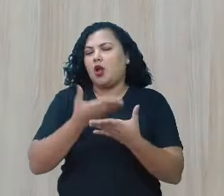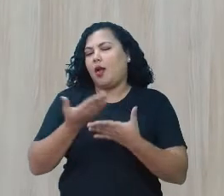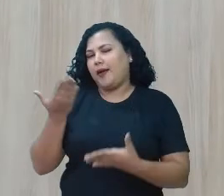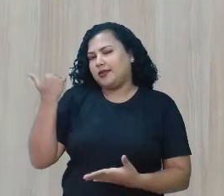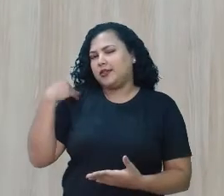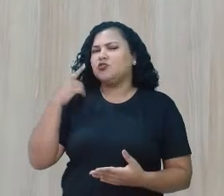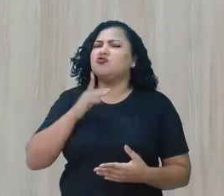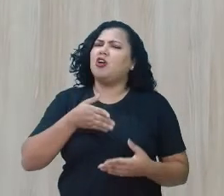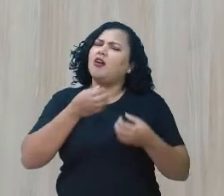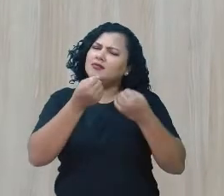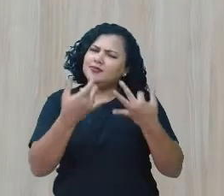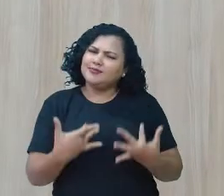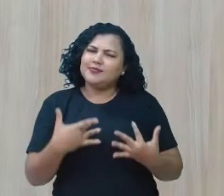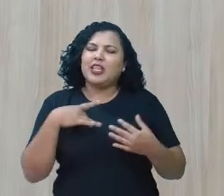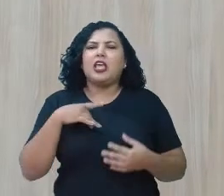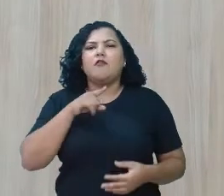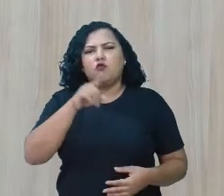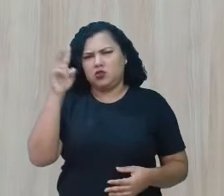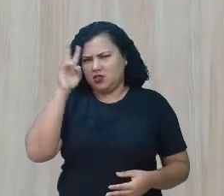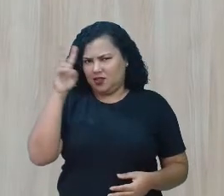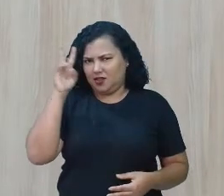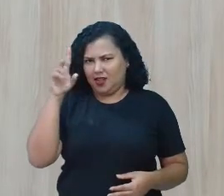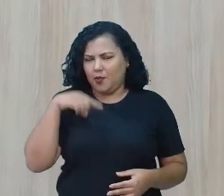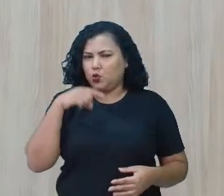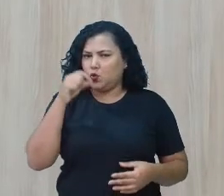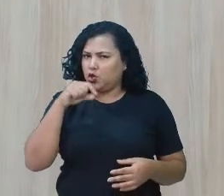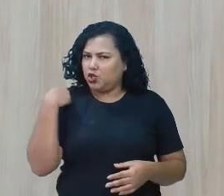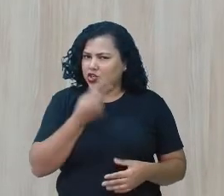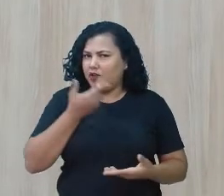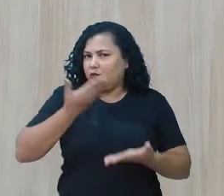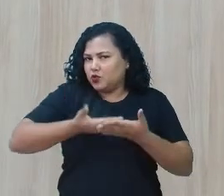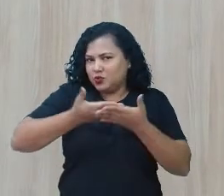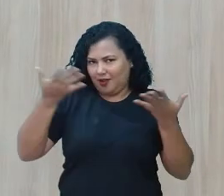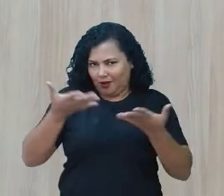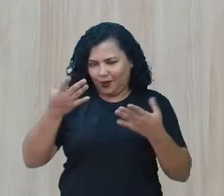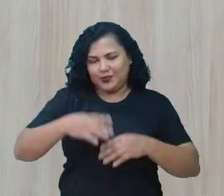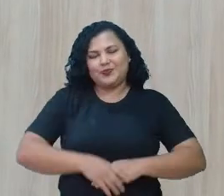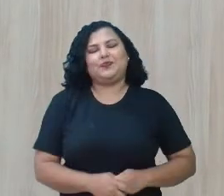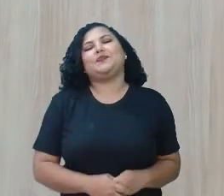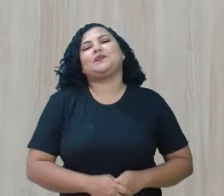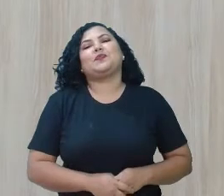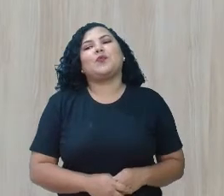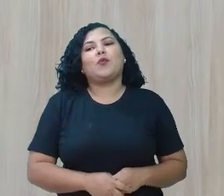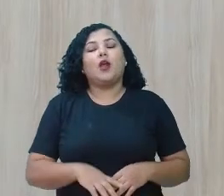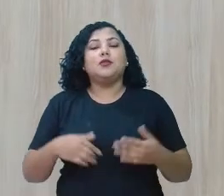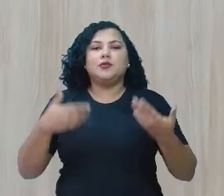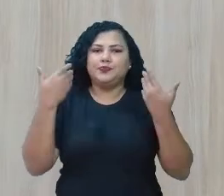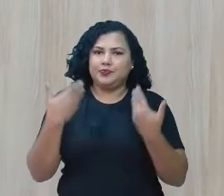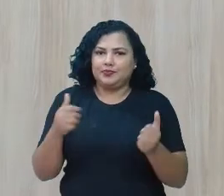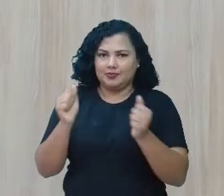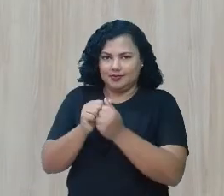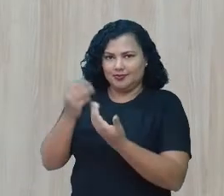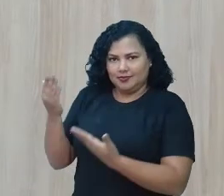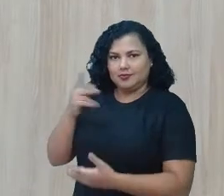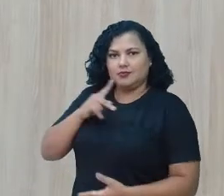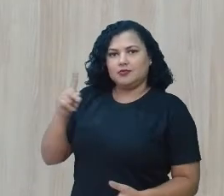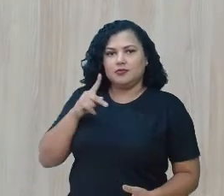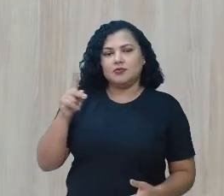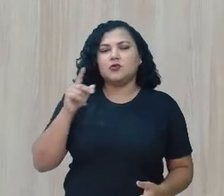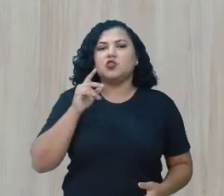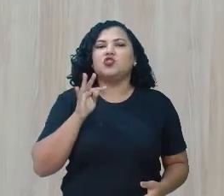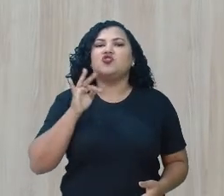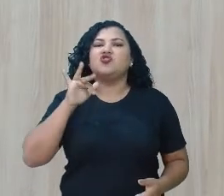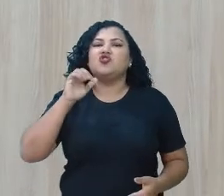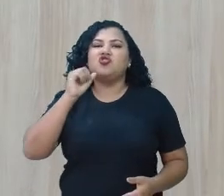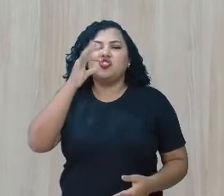passada e eu dei até um spoiler, você lembra, né, do que vamos tratar na aula de hoje, tá bom? Comigo está aqui o professor Tiago, que vai